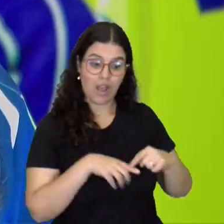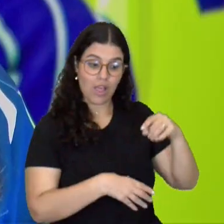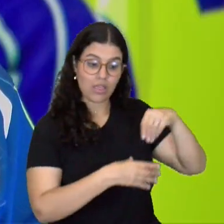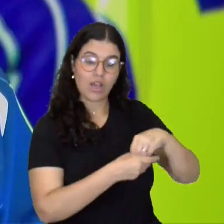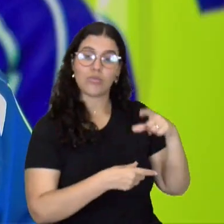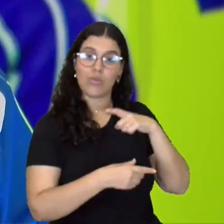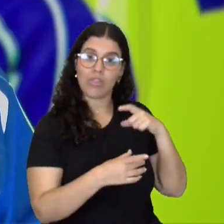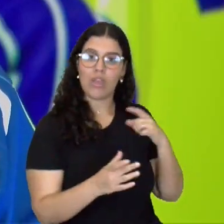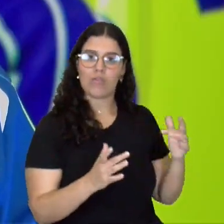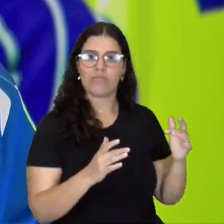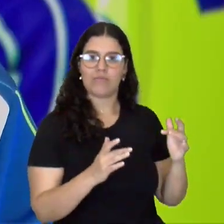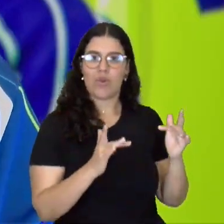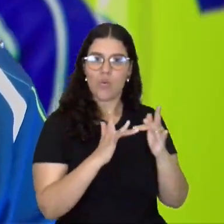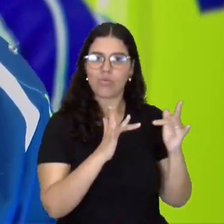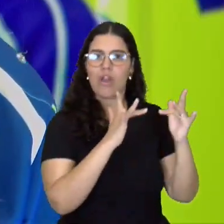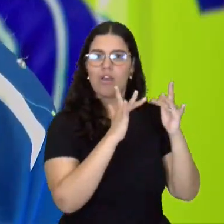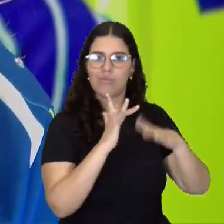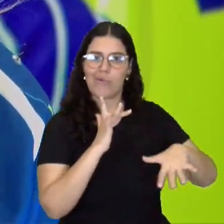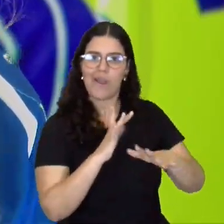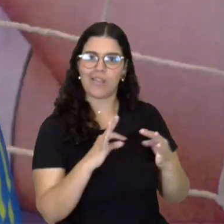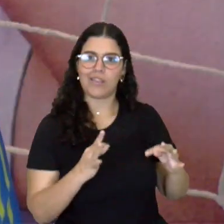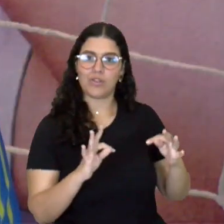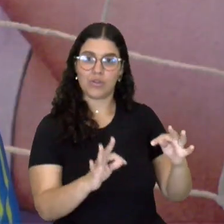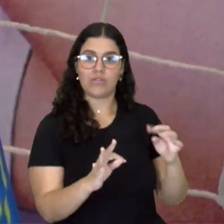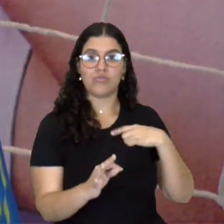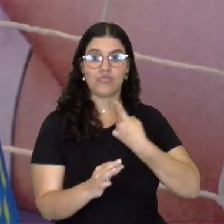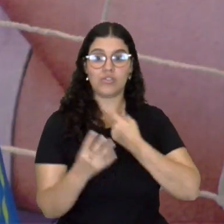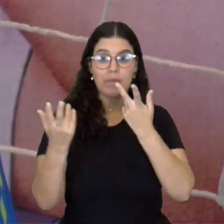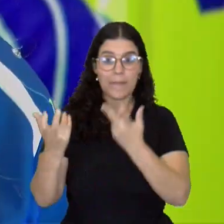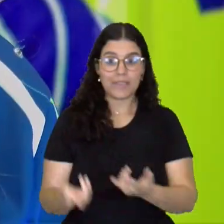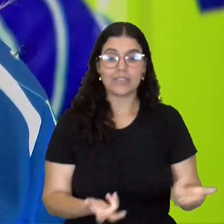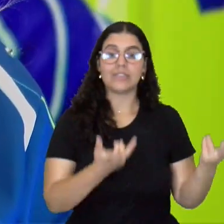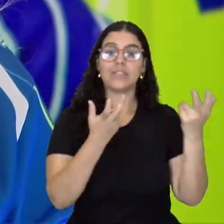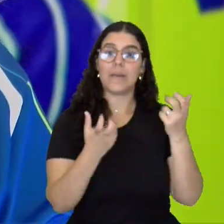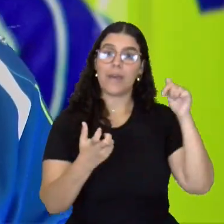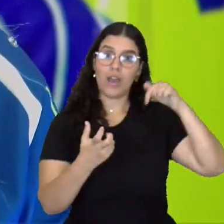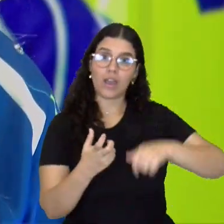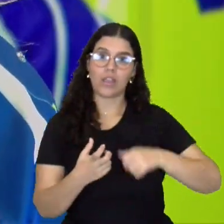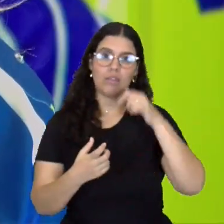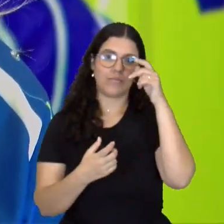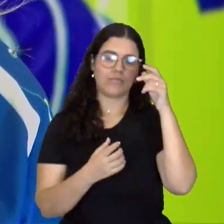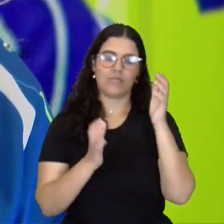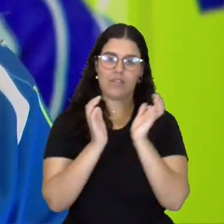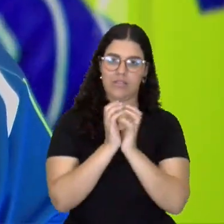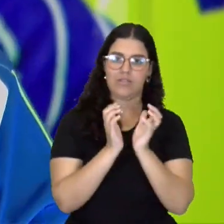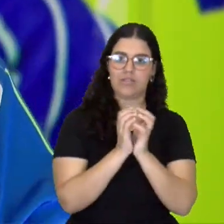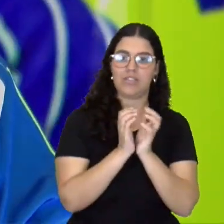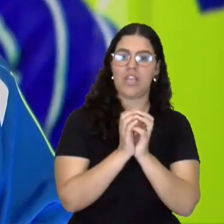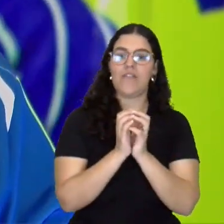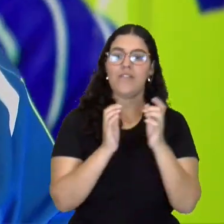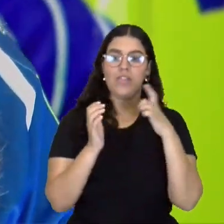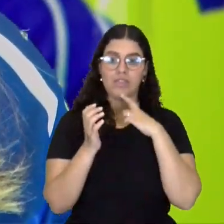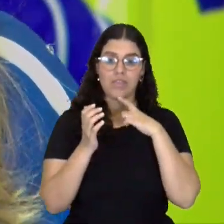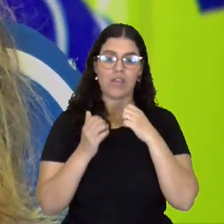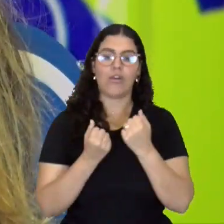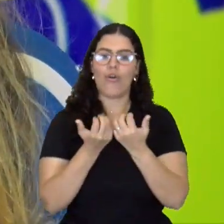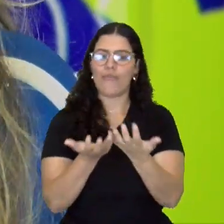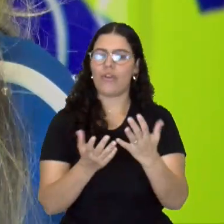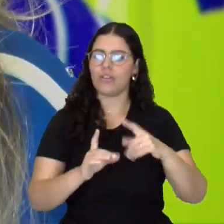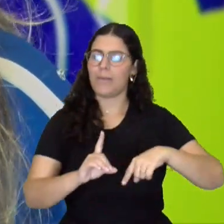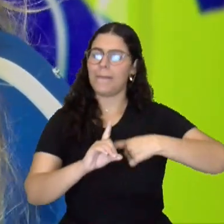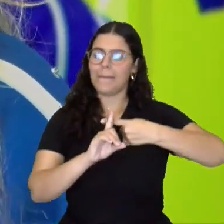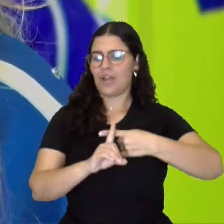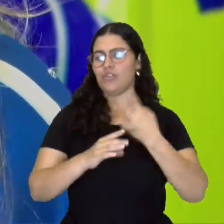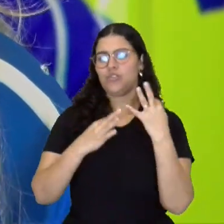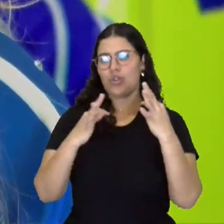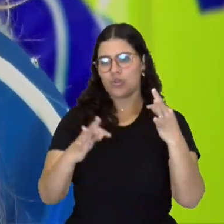Recife para os professores está ampliando essa gama de tecnologia para os professores. Claro que a gente começou com um